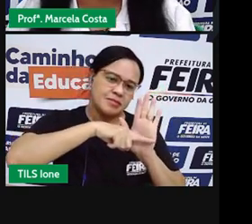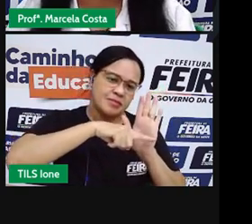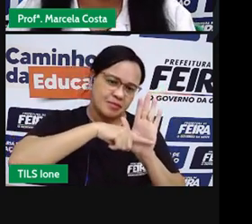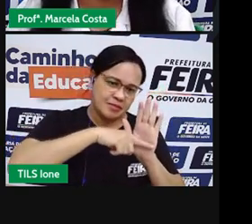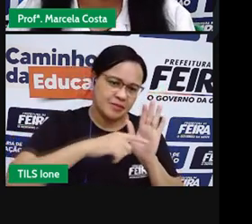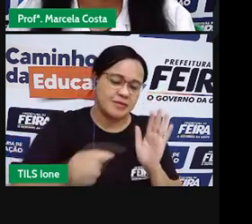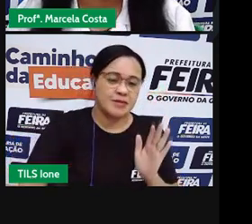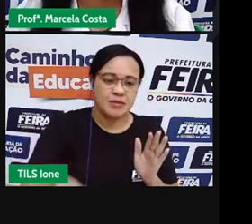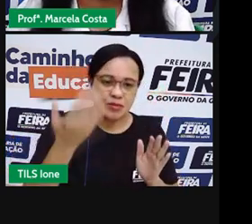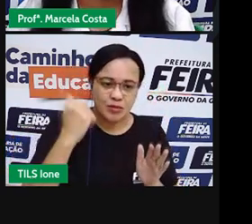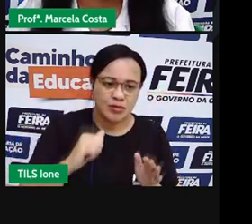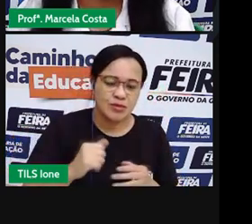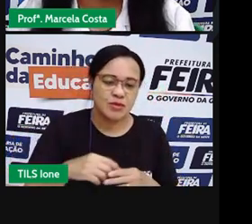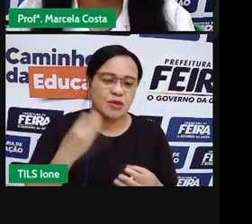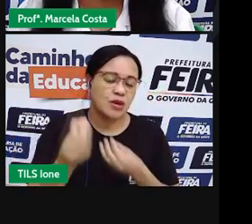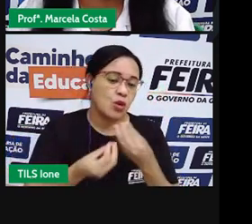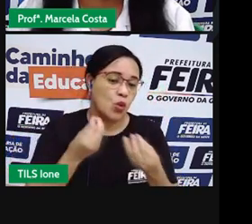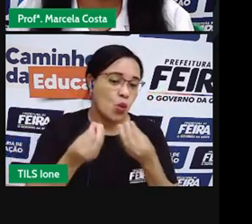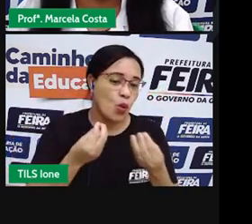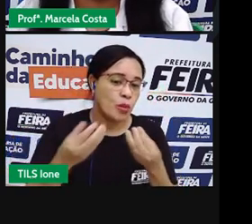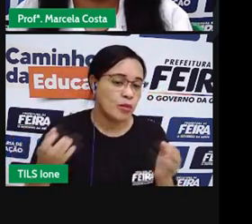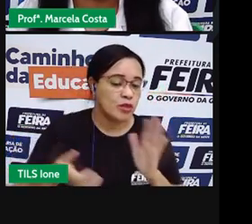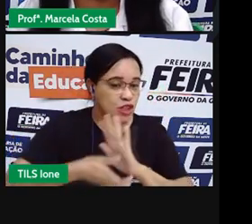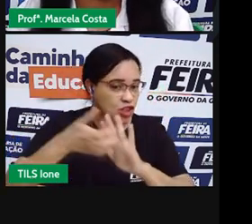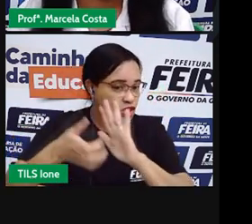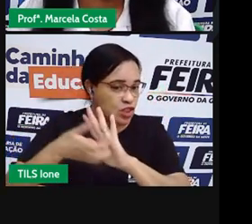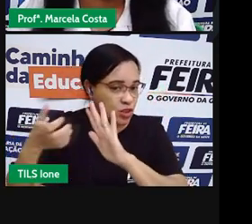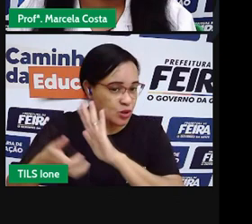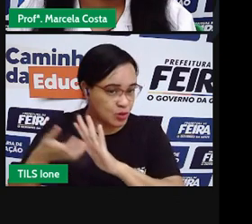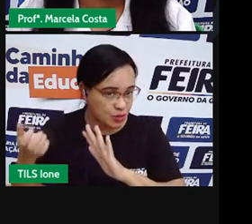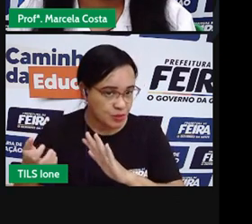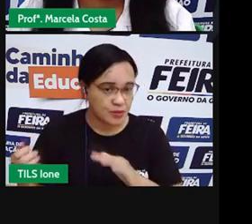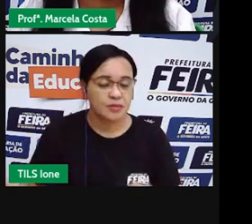Vamos lá para fazer a representação dessa quantidade.